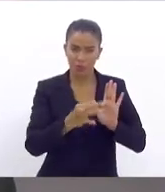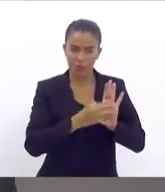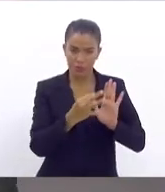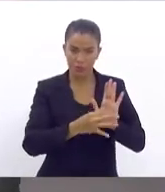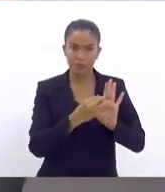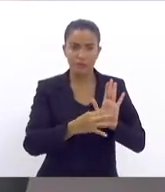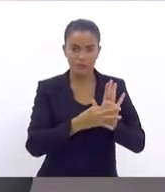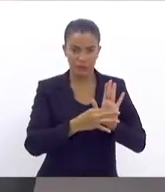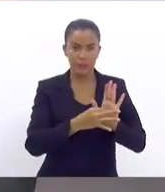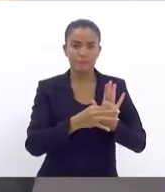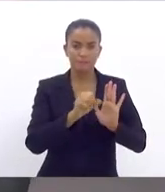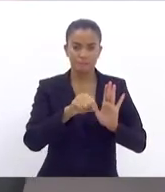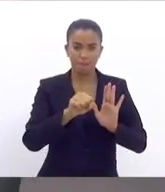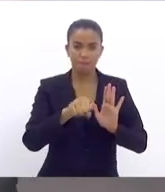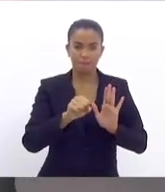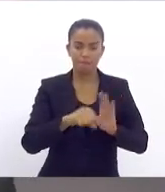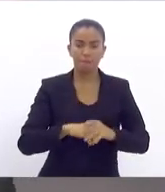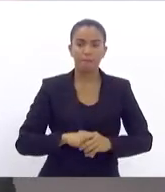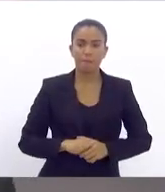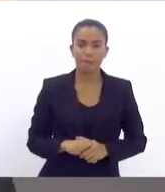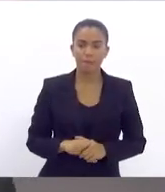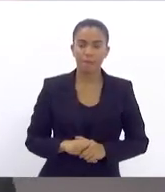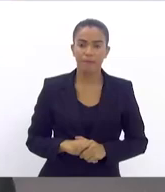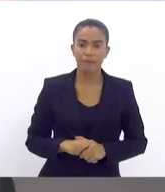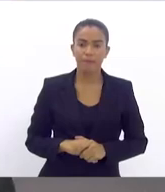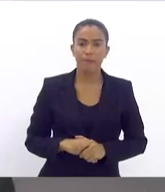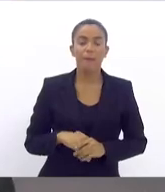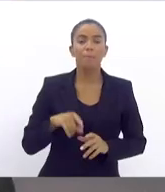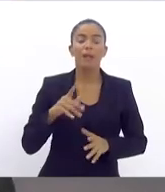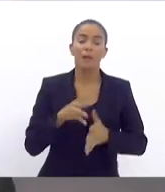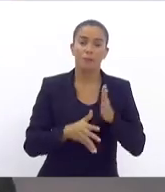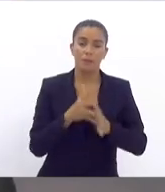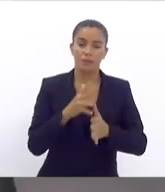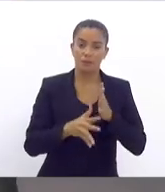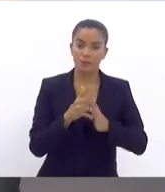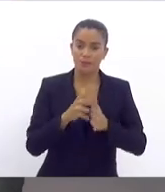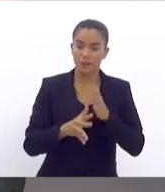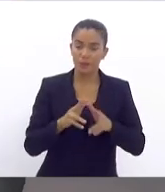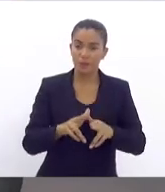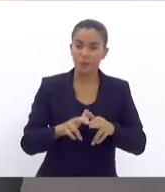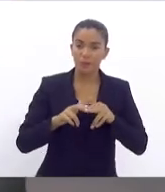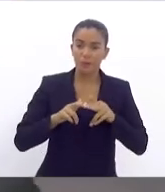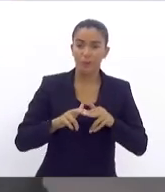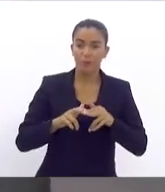antes de ver o parecer de Vossa Excelência, ter acesso ao parecer de Vossa Excelência, pela prejudicabilidade, porque fui